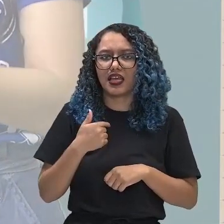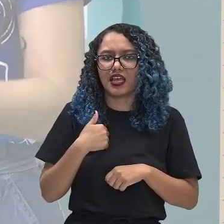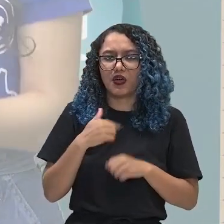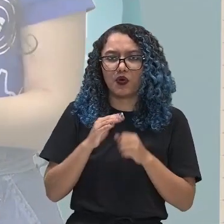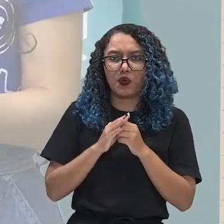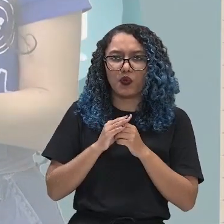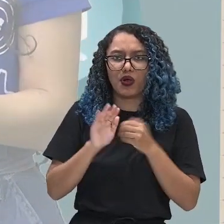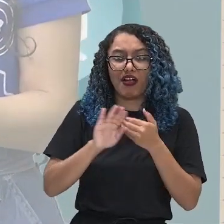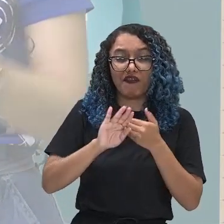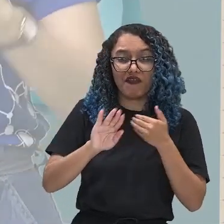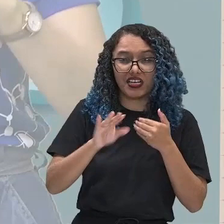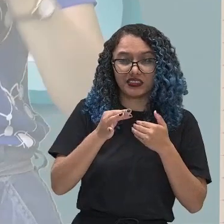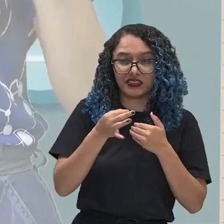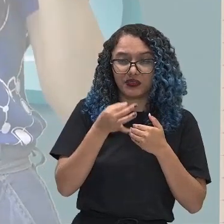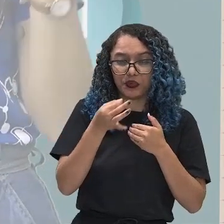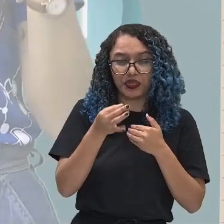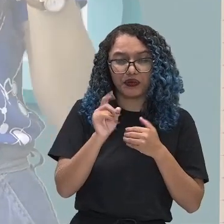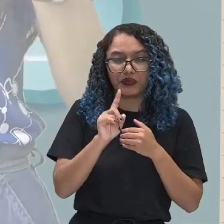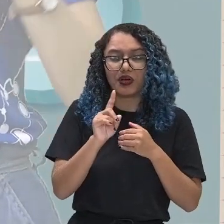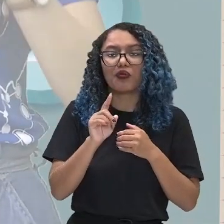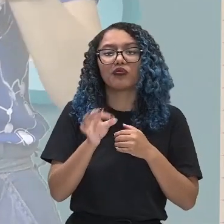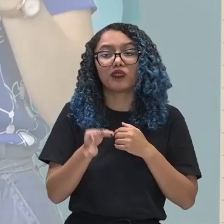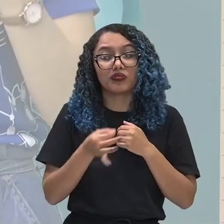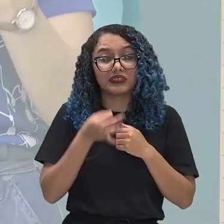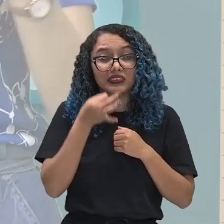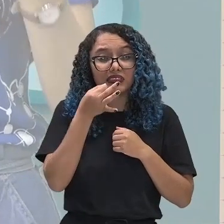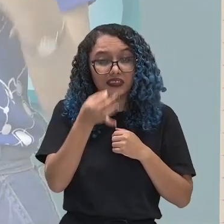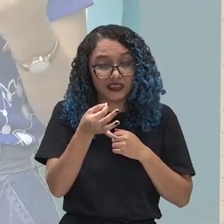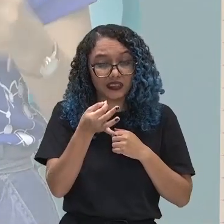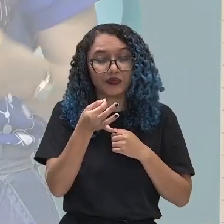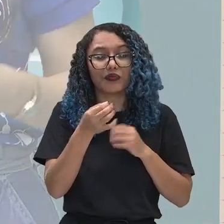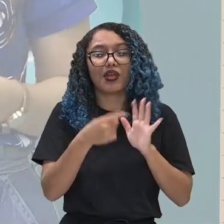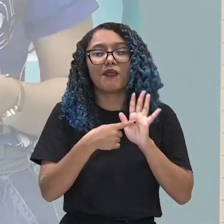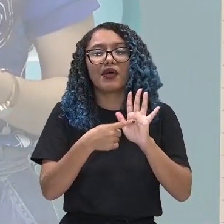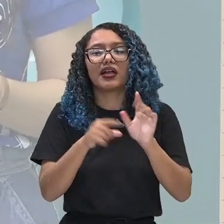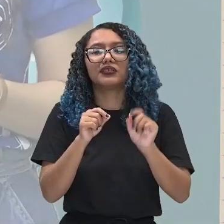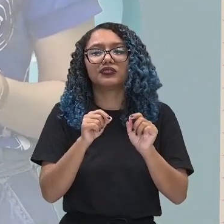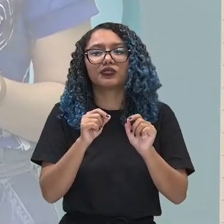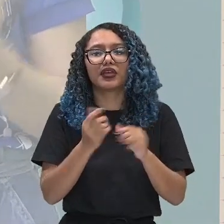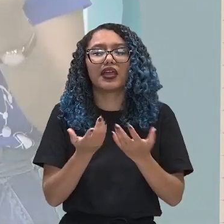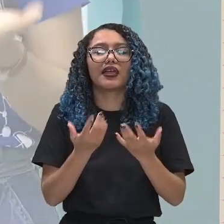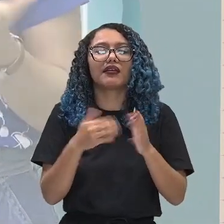estou dando a minha opinião, só que de uma forma mais formal. Alguns